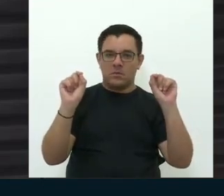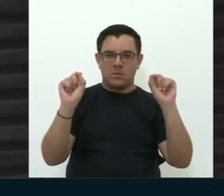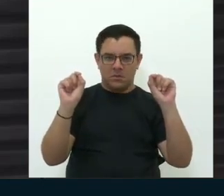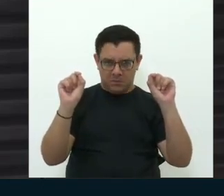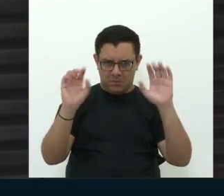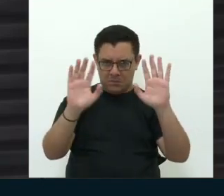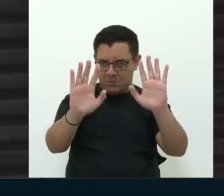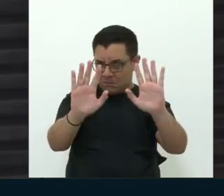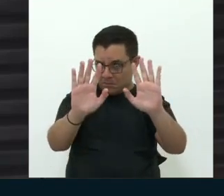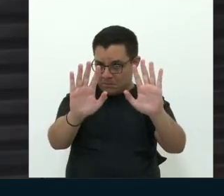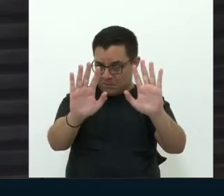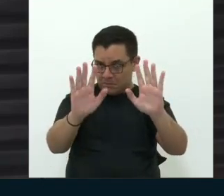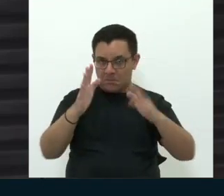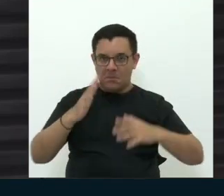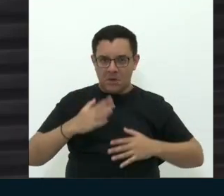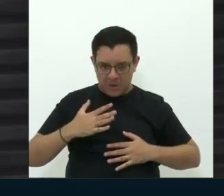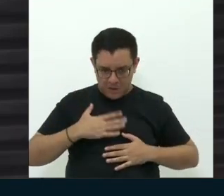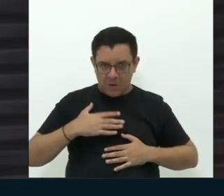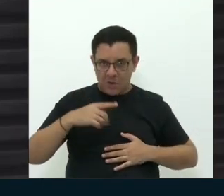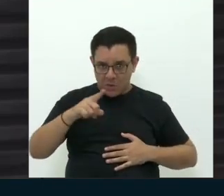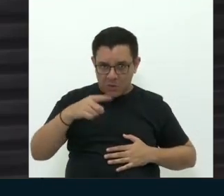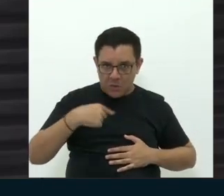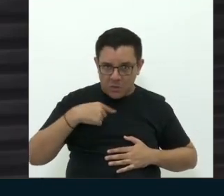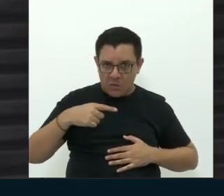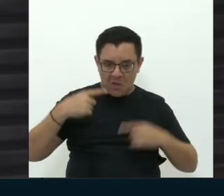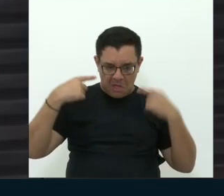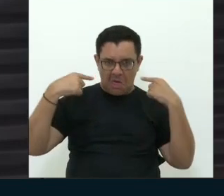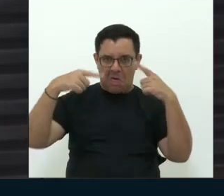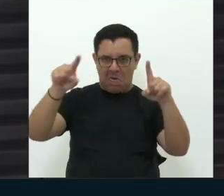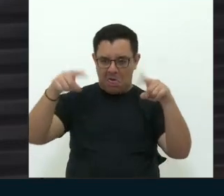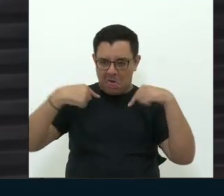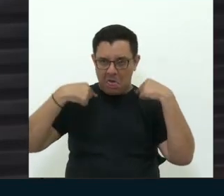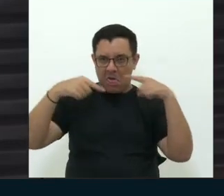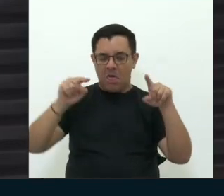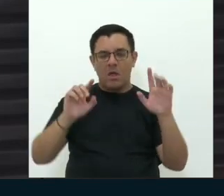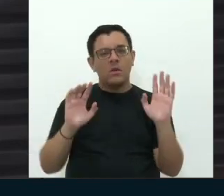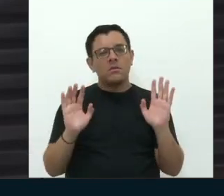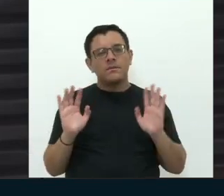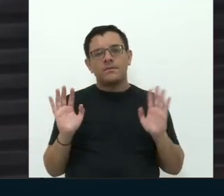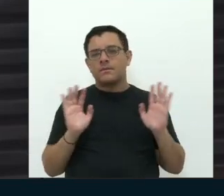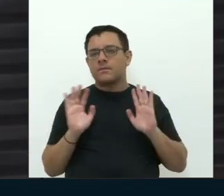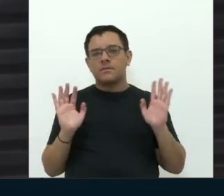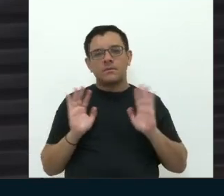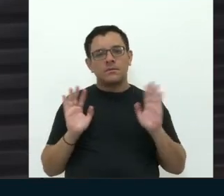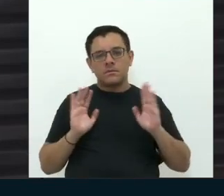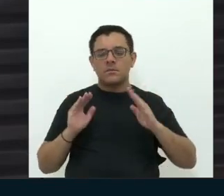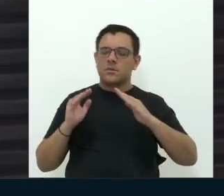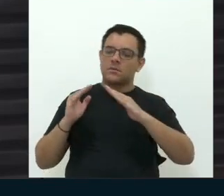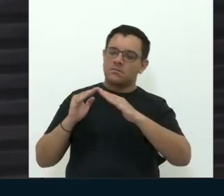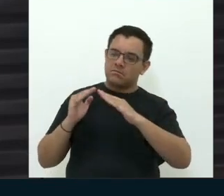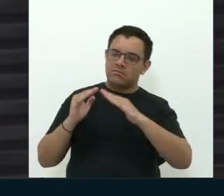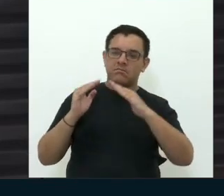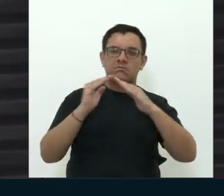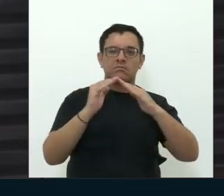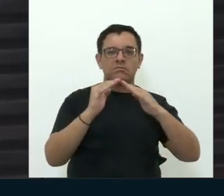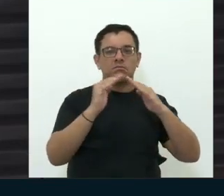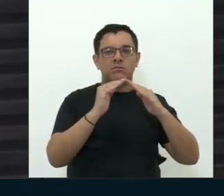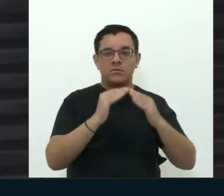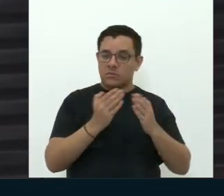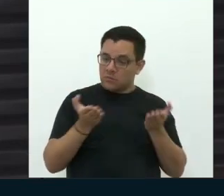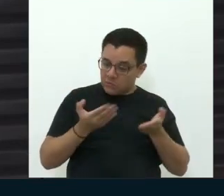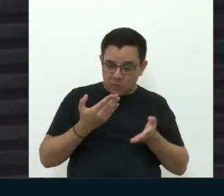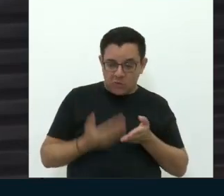você o meu inimigo precisamos nos conciliar de novo por meio da política perdi